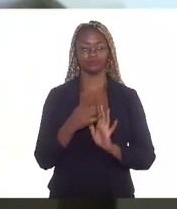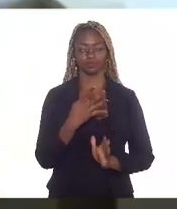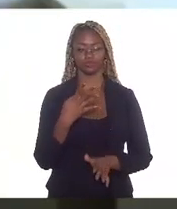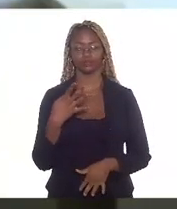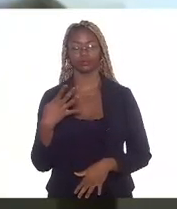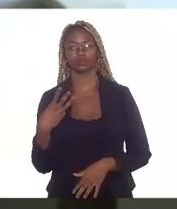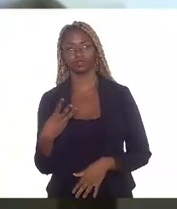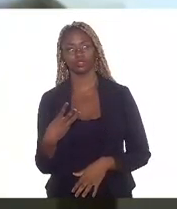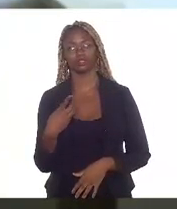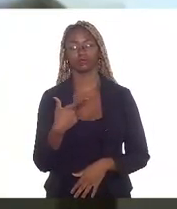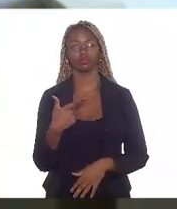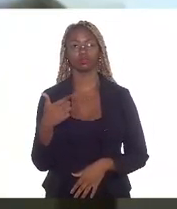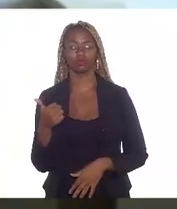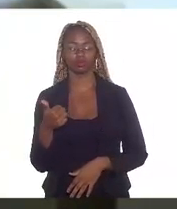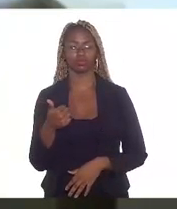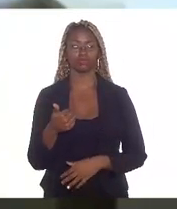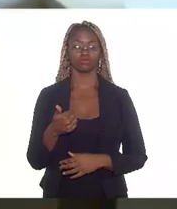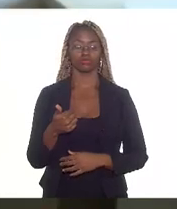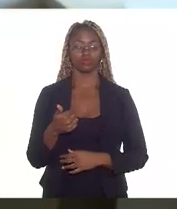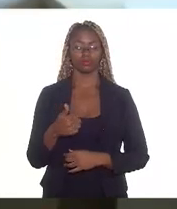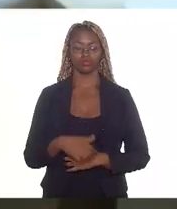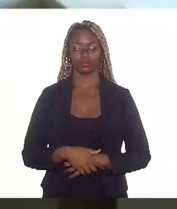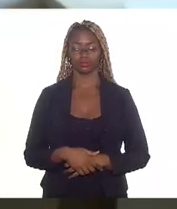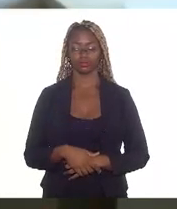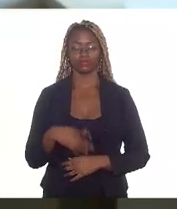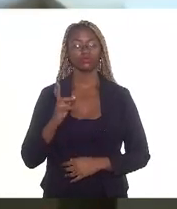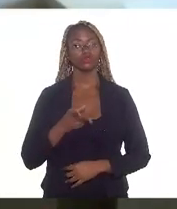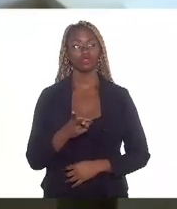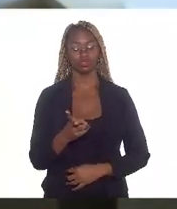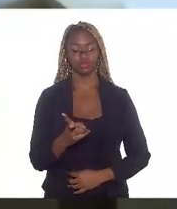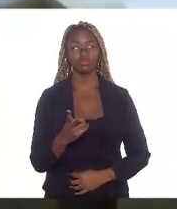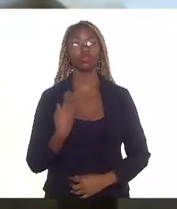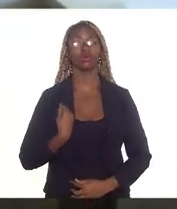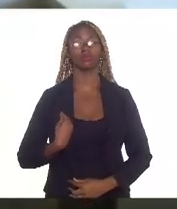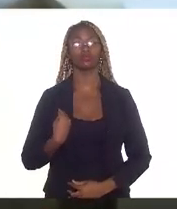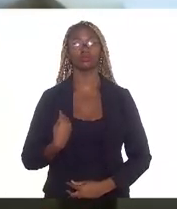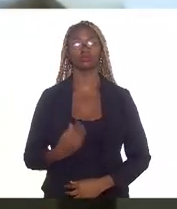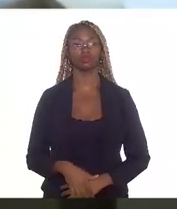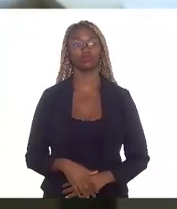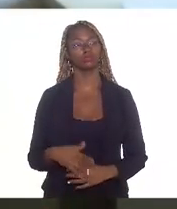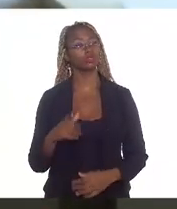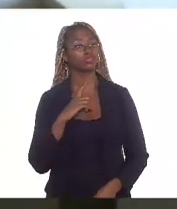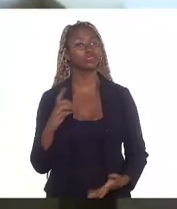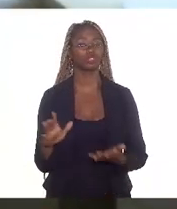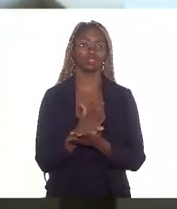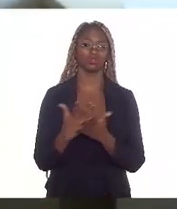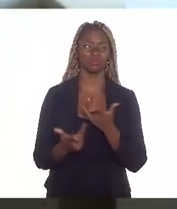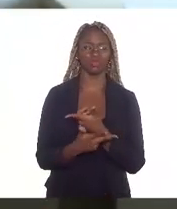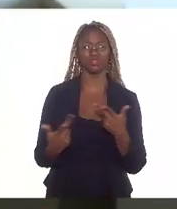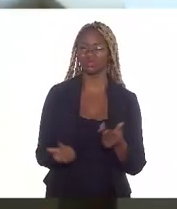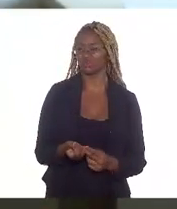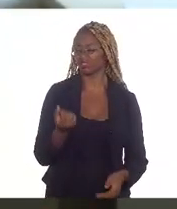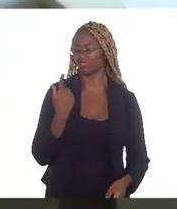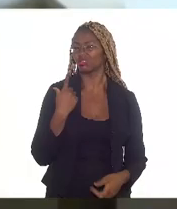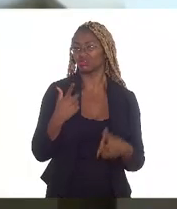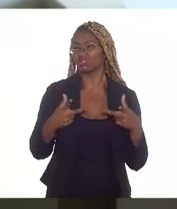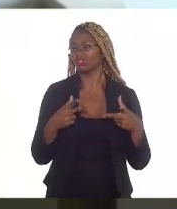4321 de 2004 estava de pé e tinha algumas aberrações, além